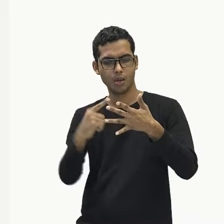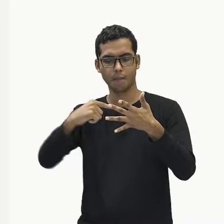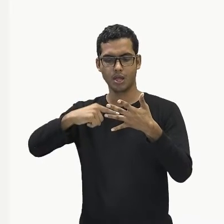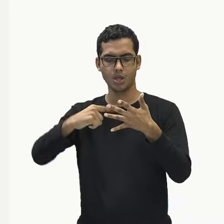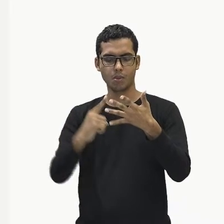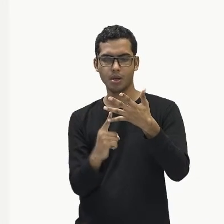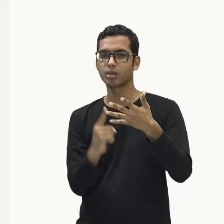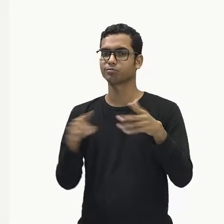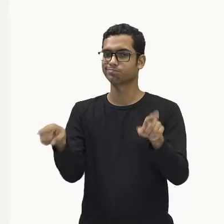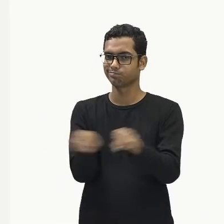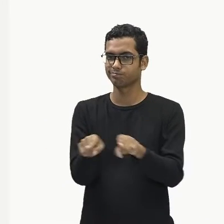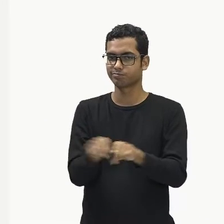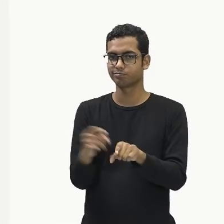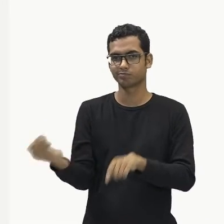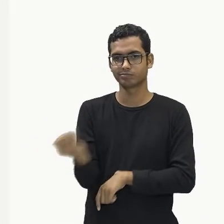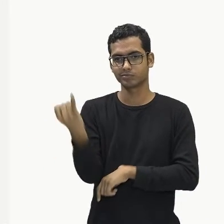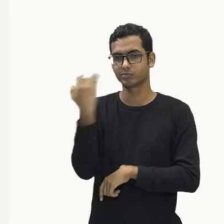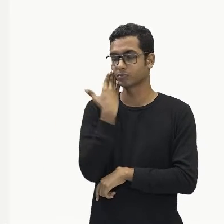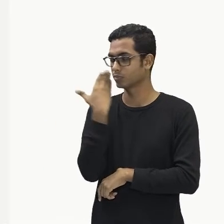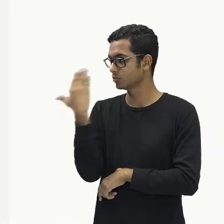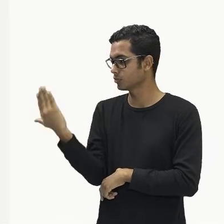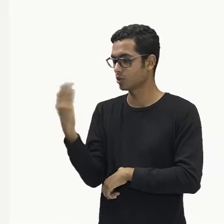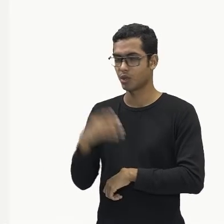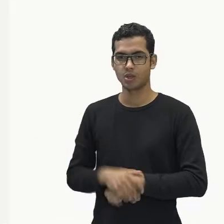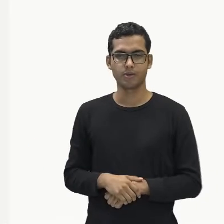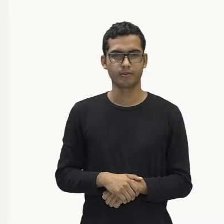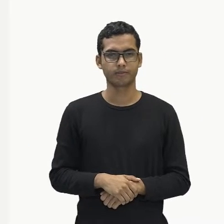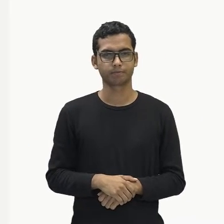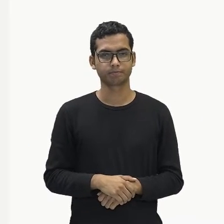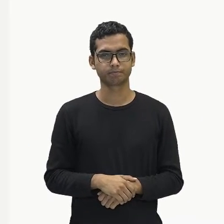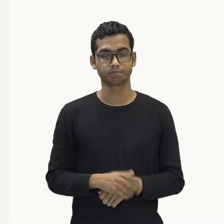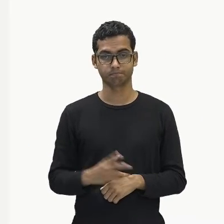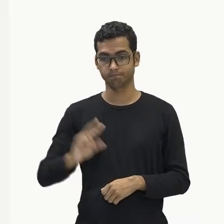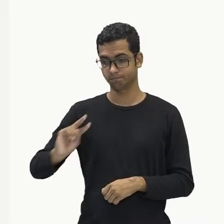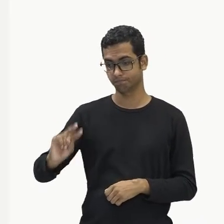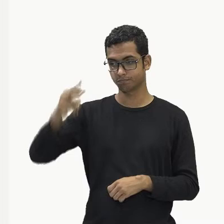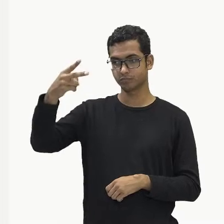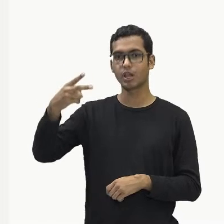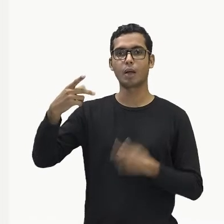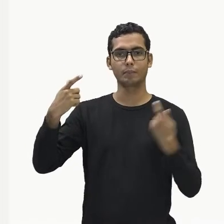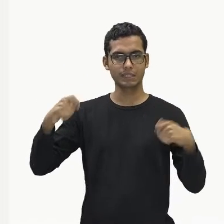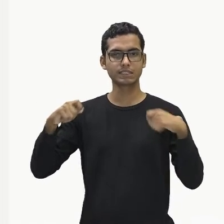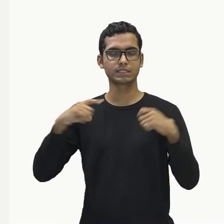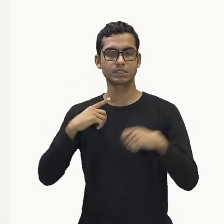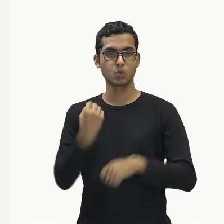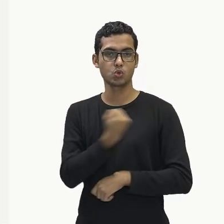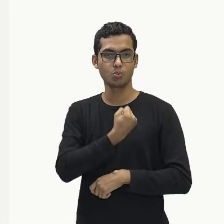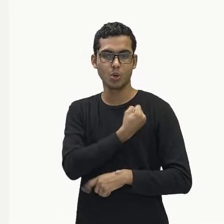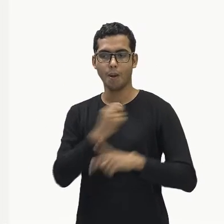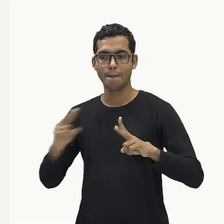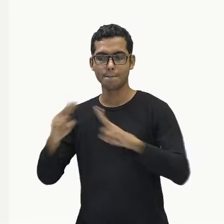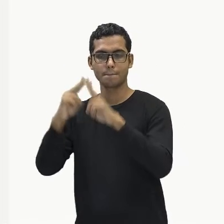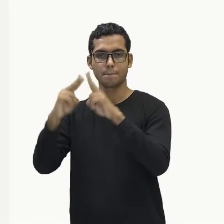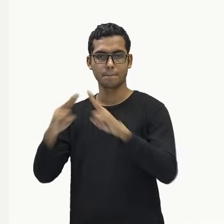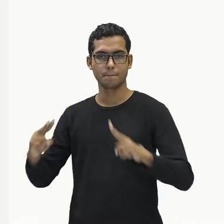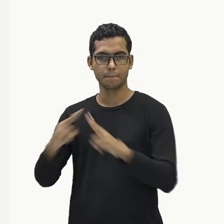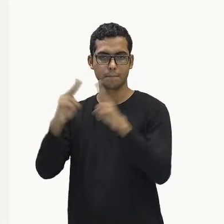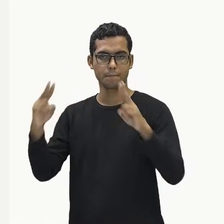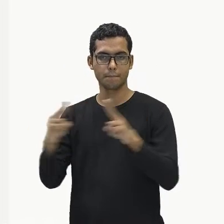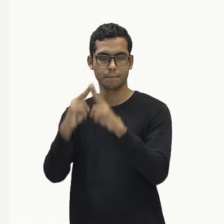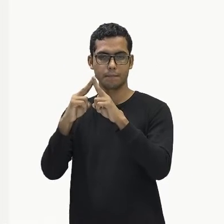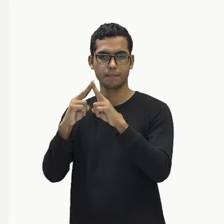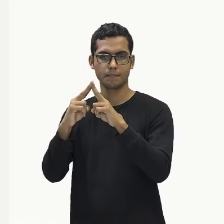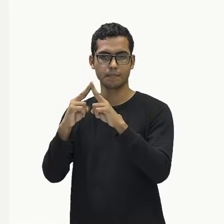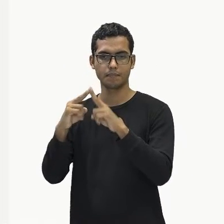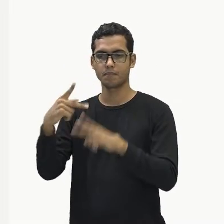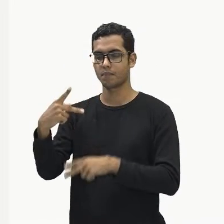expoente aqui já ficou amarrado para todos nós que ele tem que ser par. Então, quando a base é negativa e o expoente